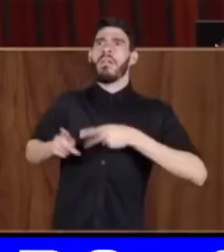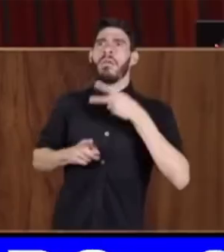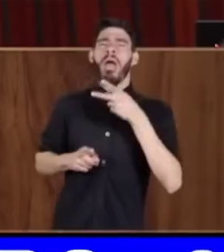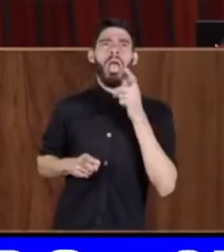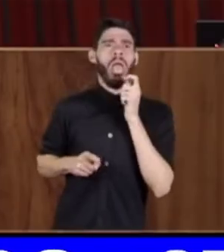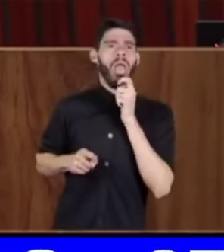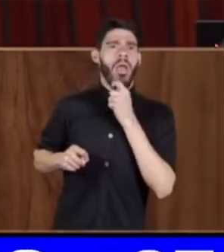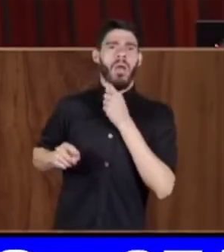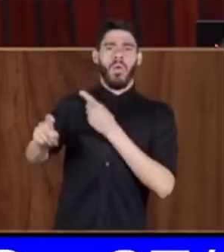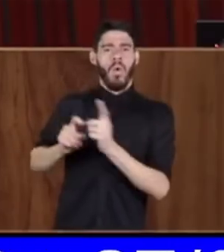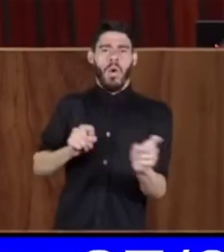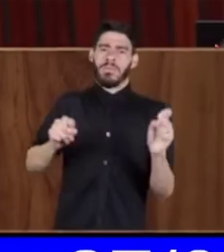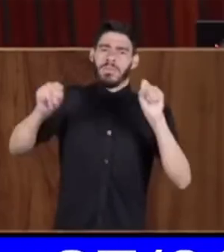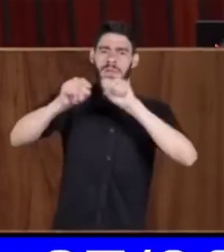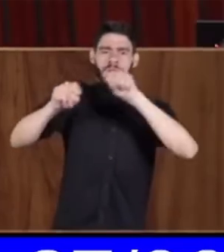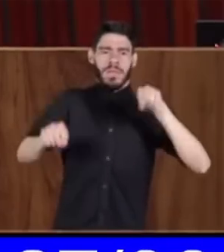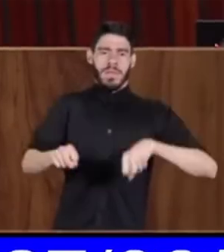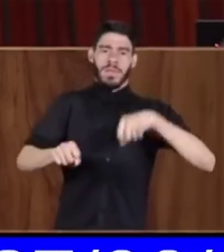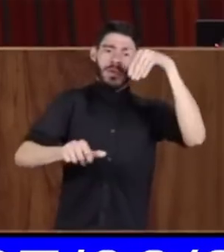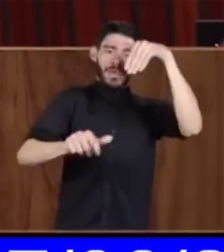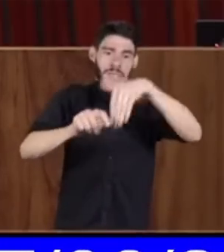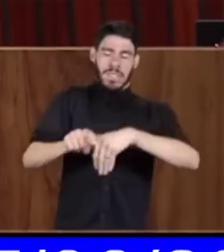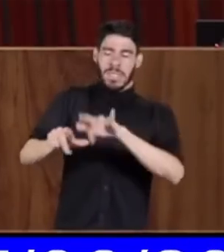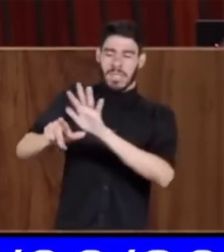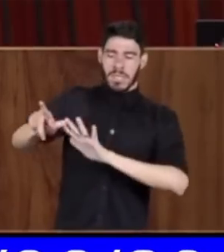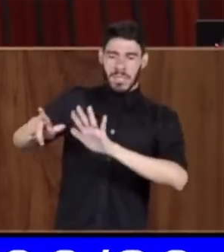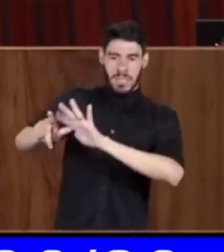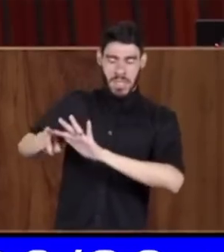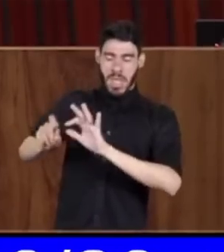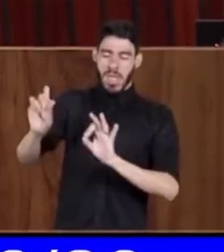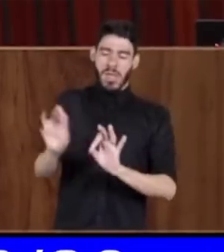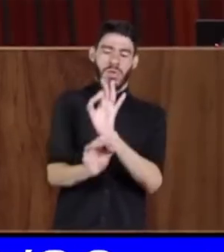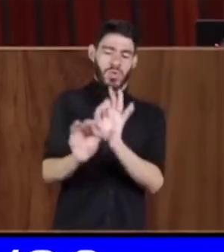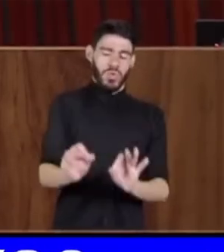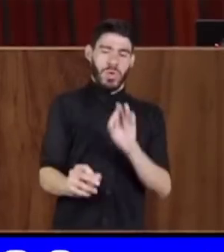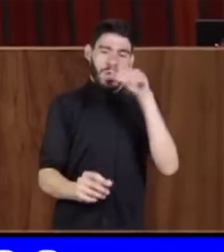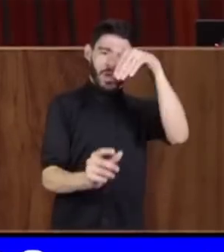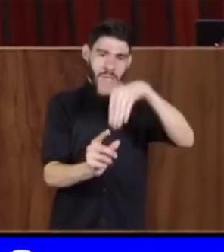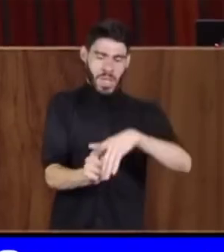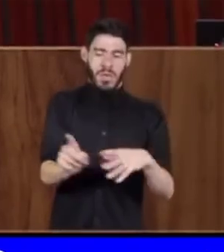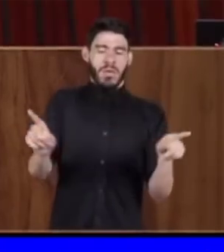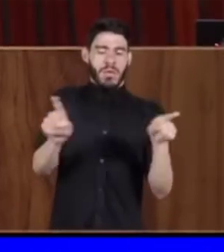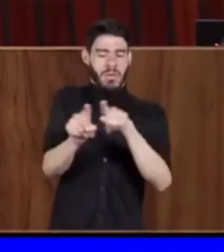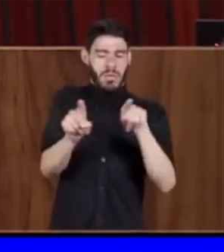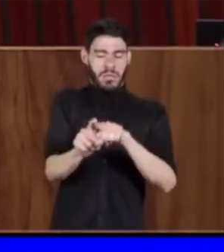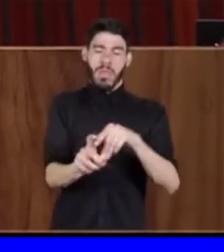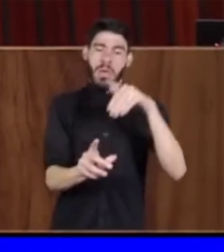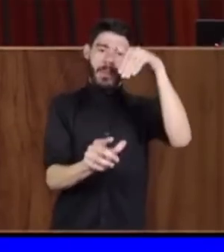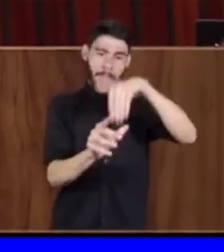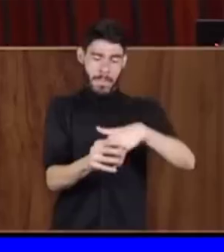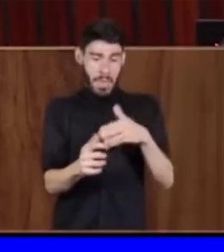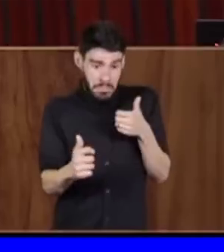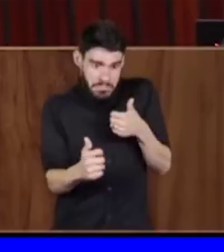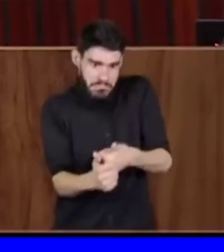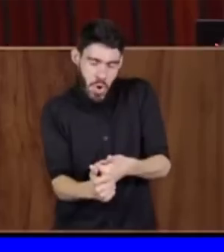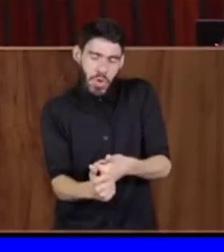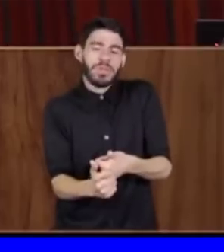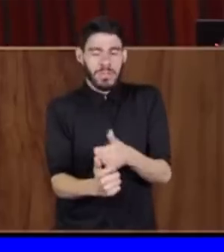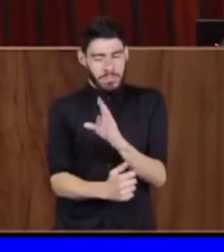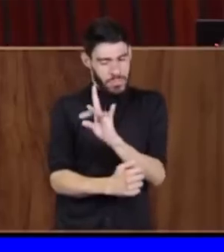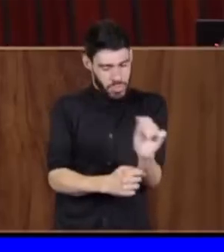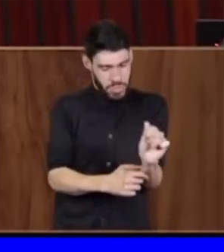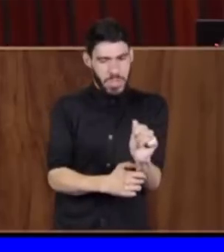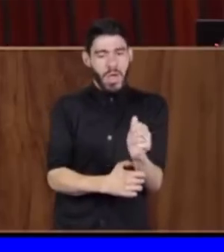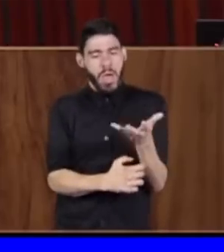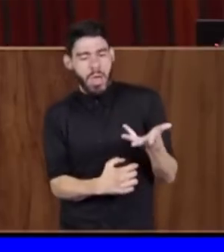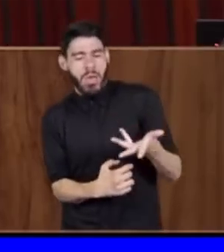insidioso sobre o sistema de votação eletrônico, a justiça eleitoral e eleições iminentes. Com